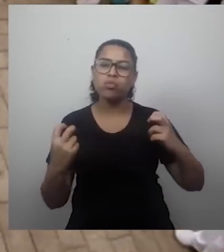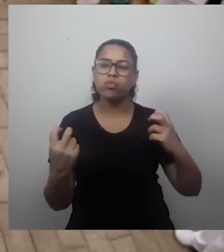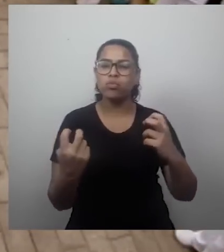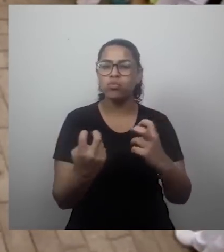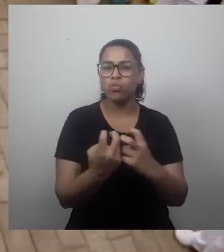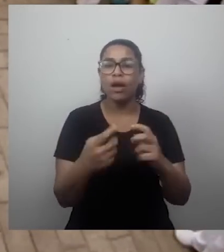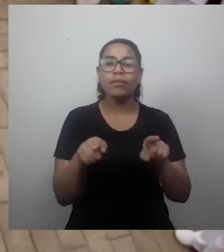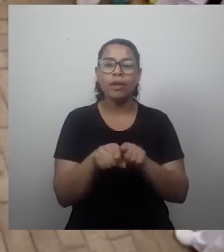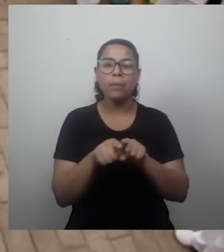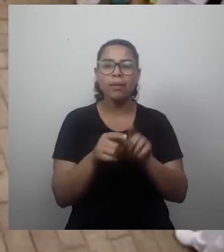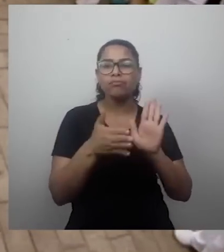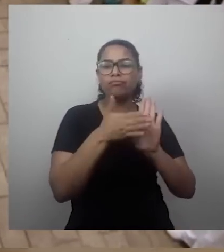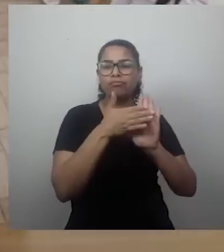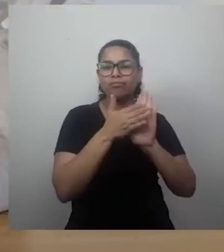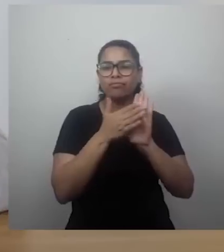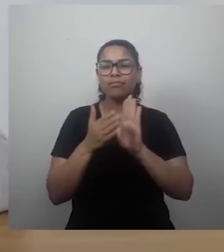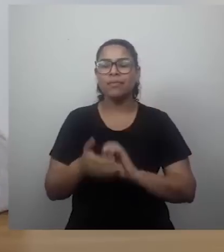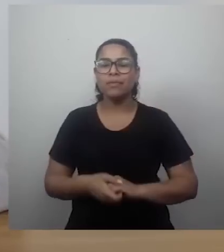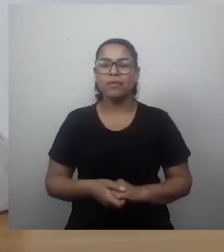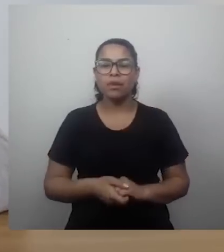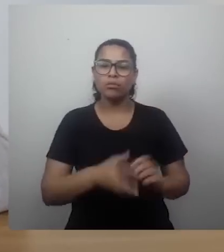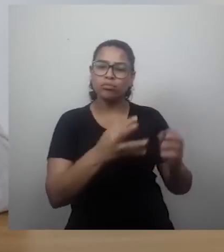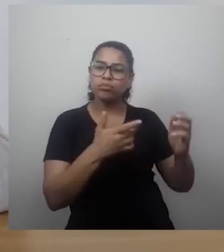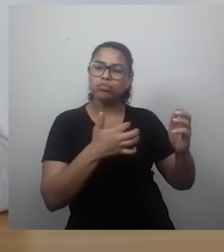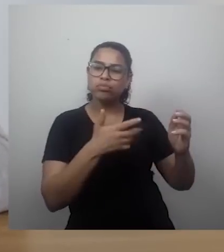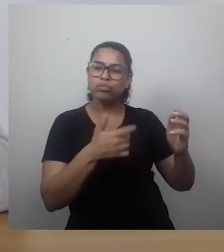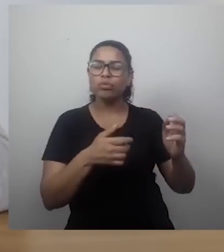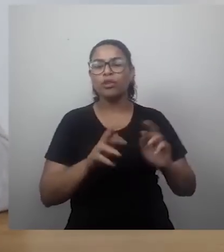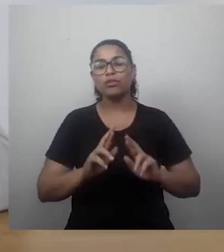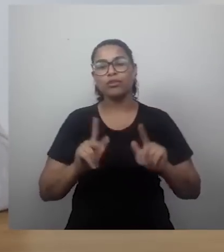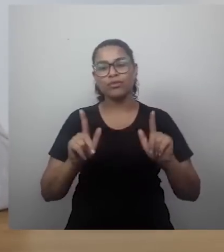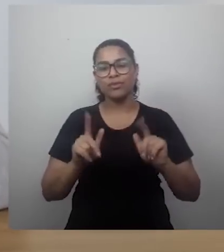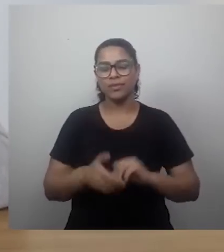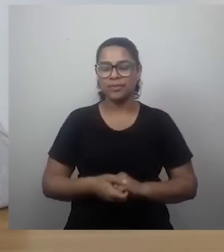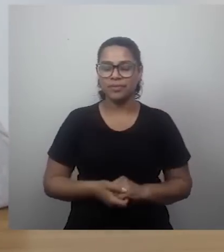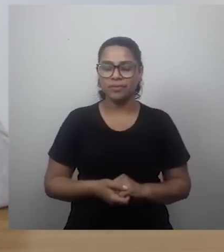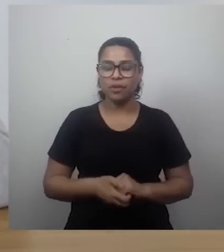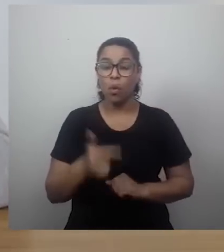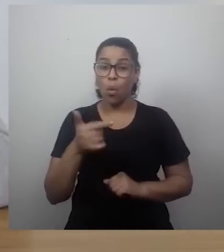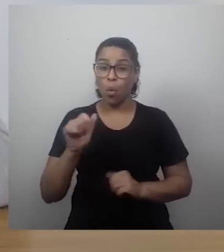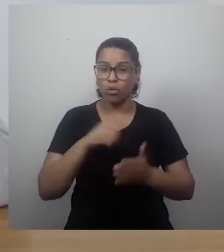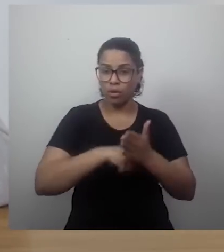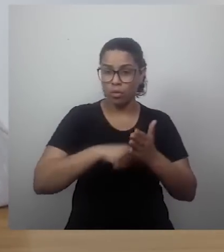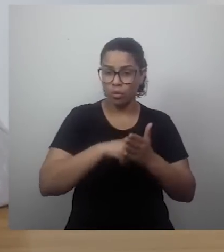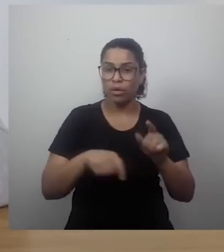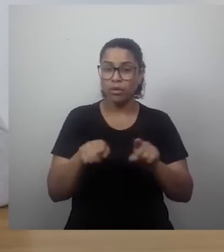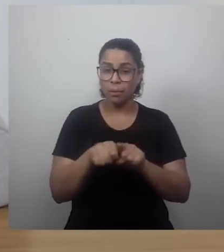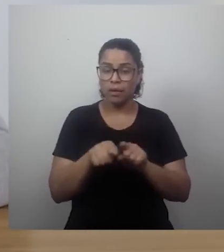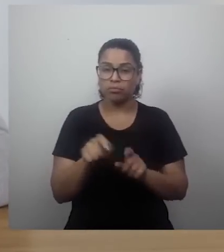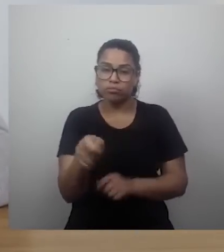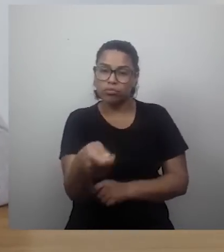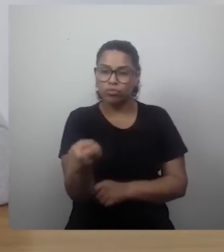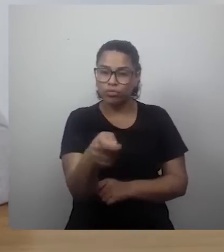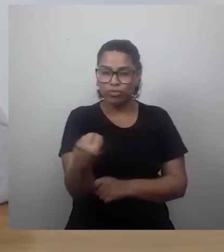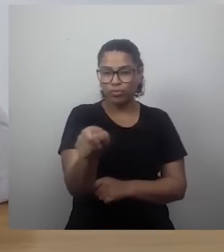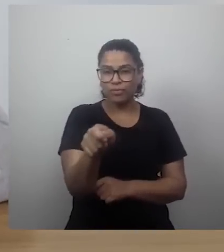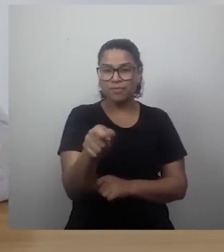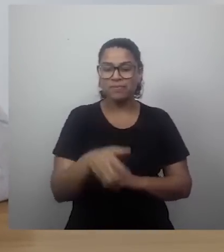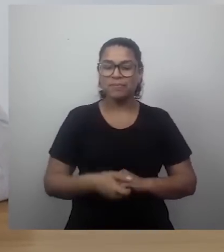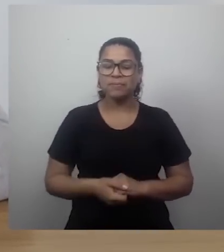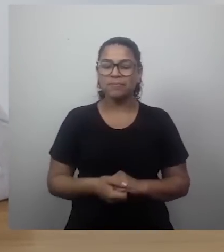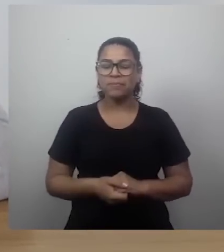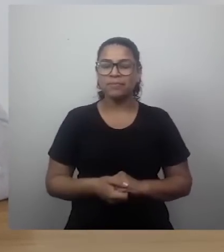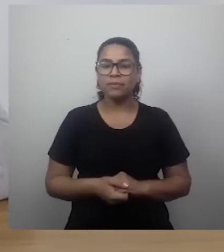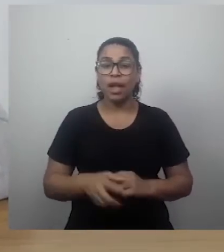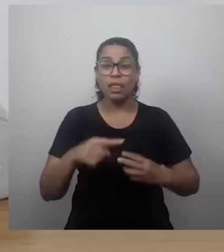e por palmas, ao som de instrumentos musicais típicos. Temos também outra luta, chamada esgrima, onde sua